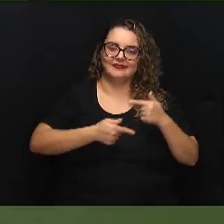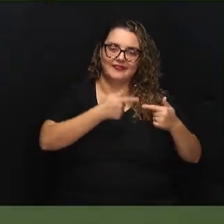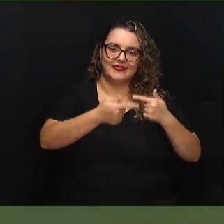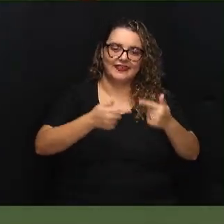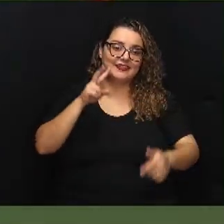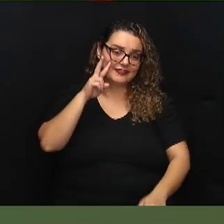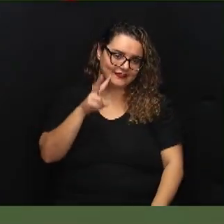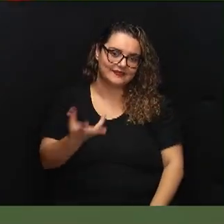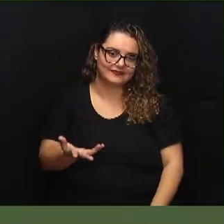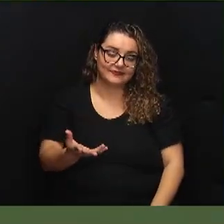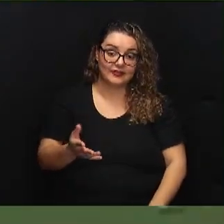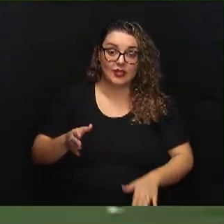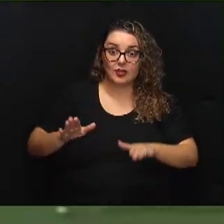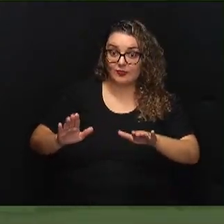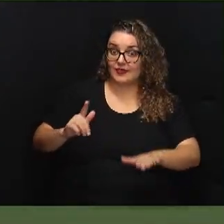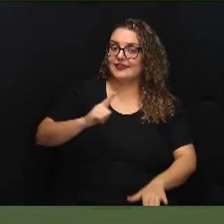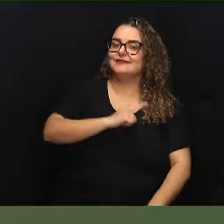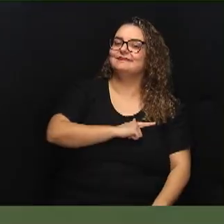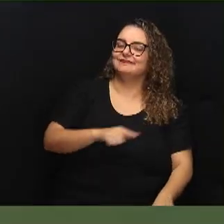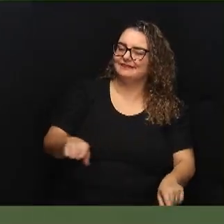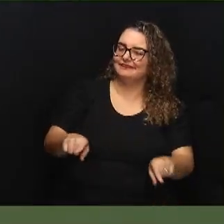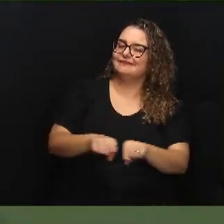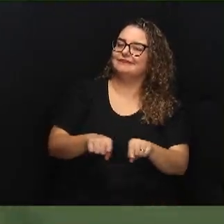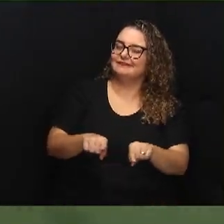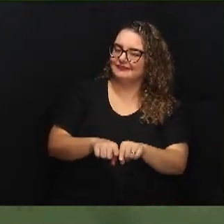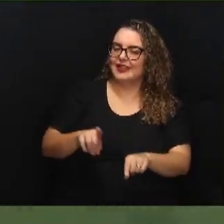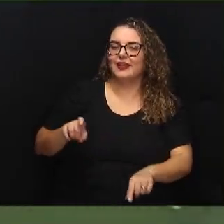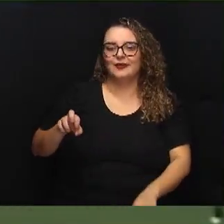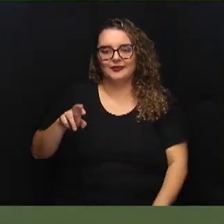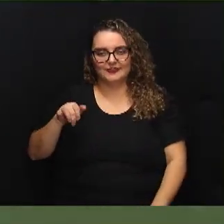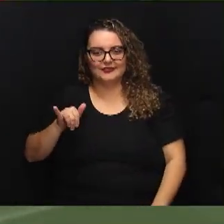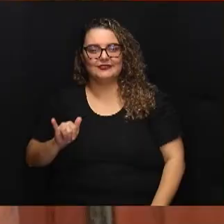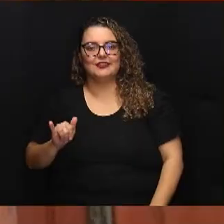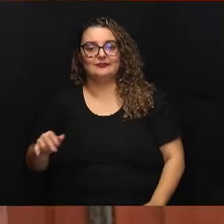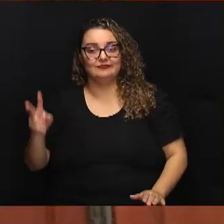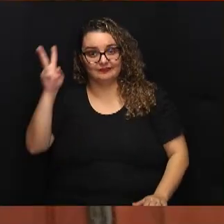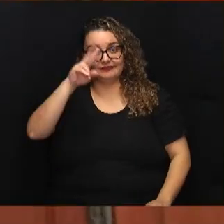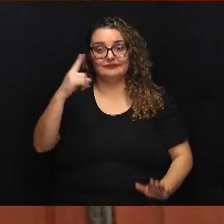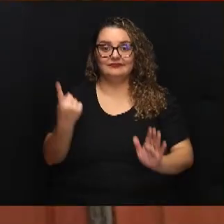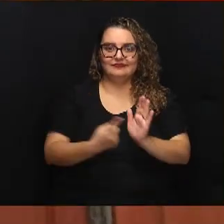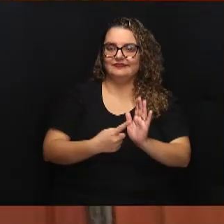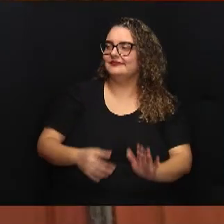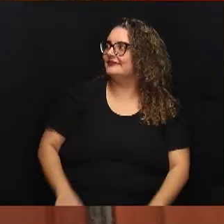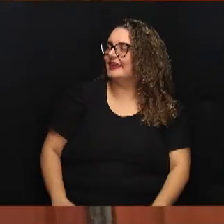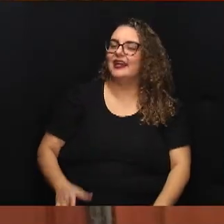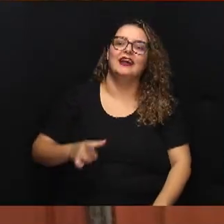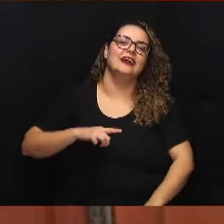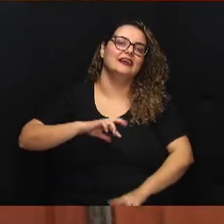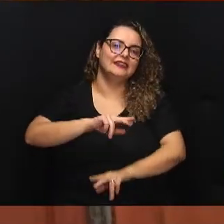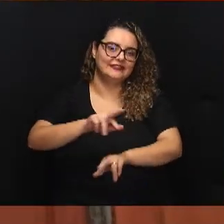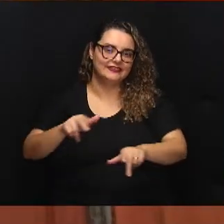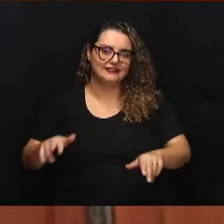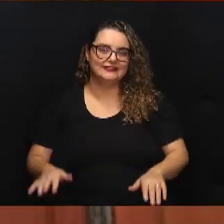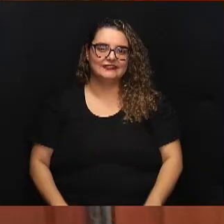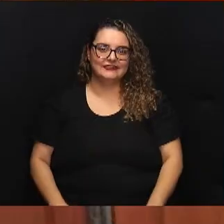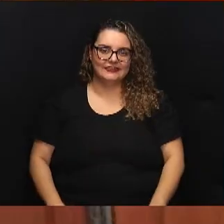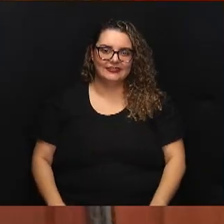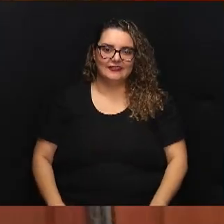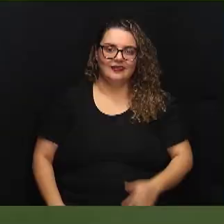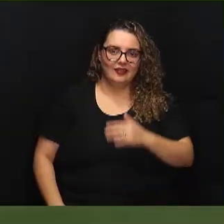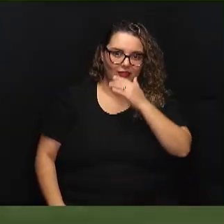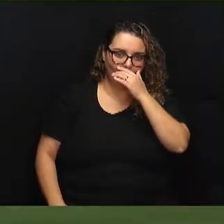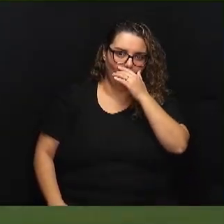né? Mas o Bugre também tem aquele derby que entrou para a história. Tem vários. Se for citar